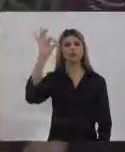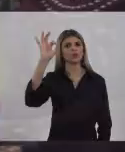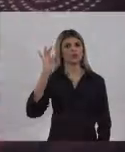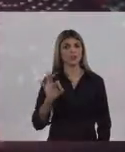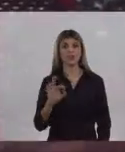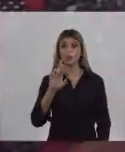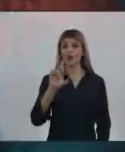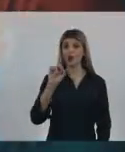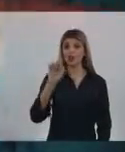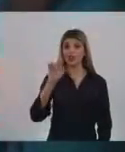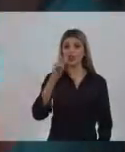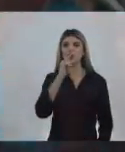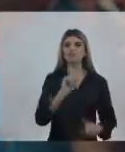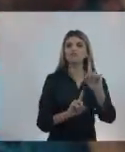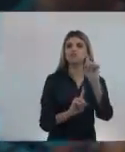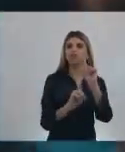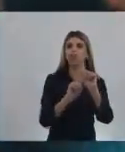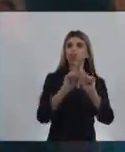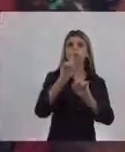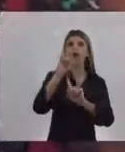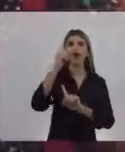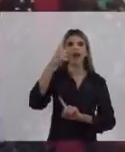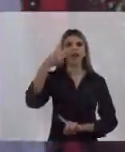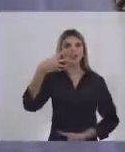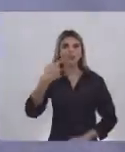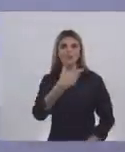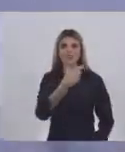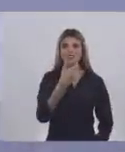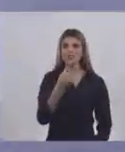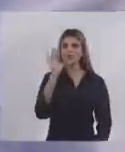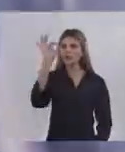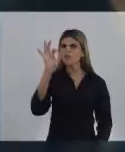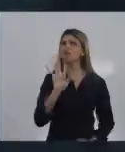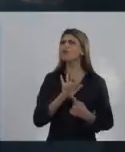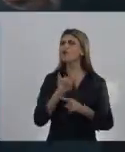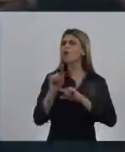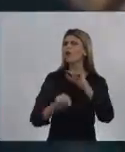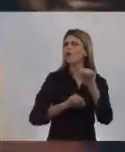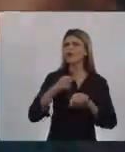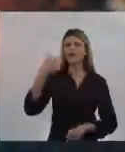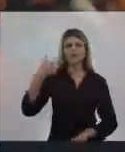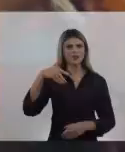Rogério, meu prefeito, tem jeito, Rogério.